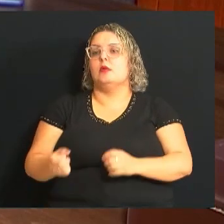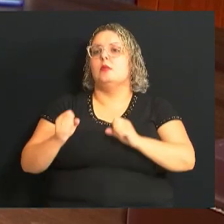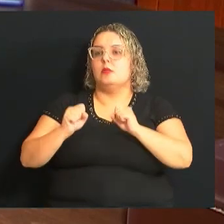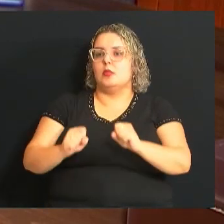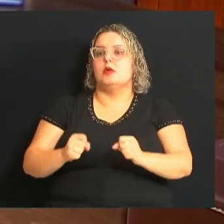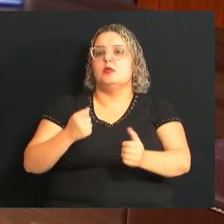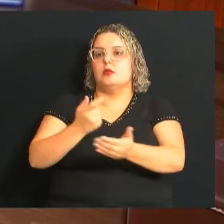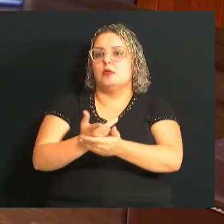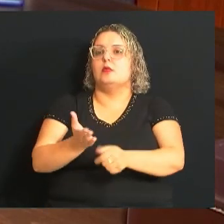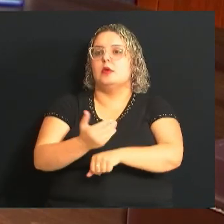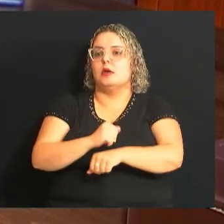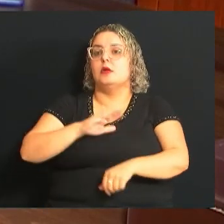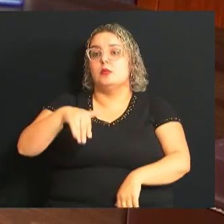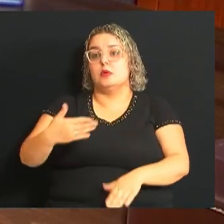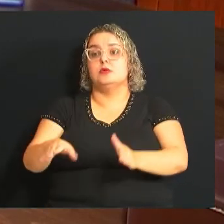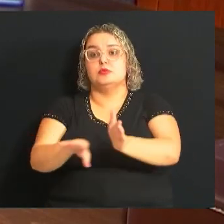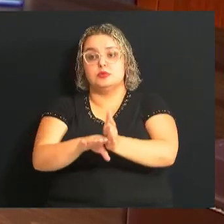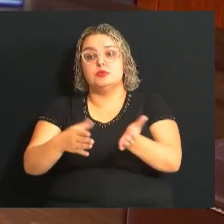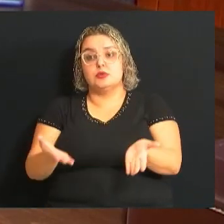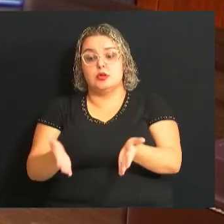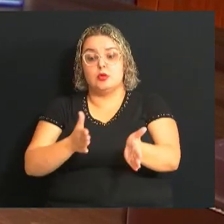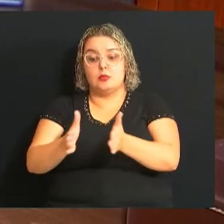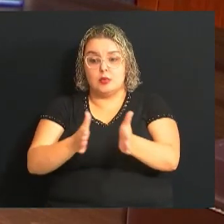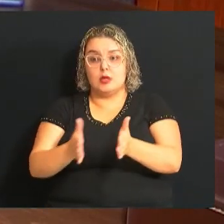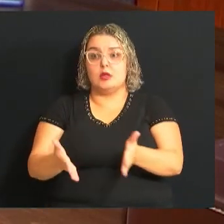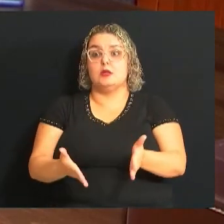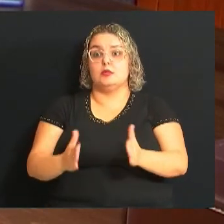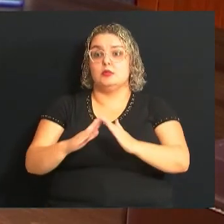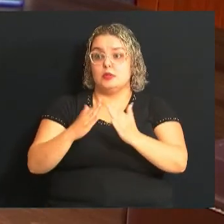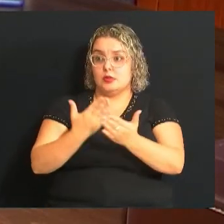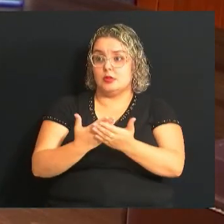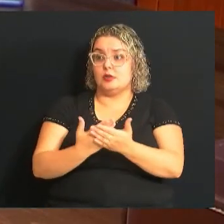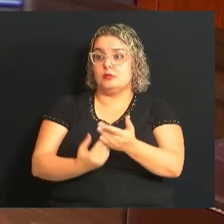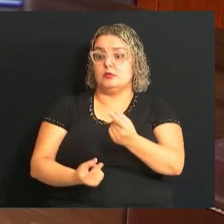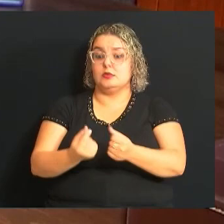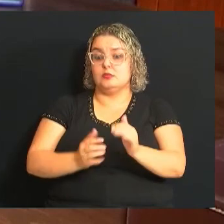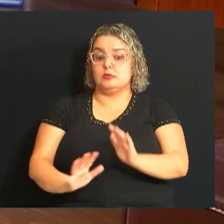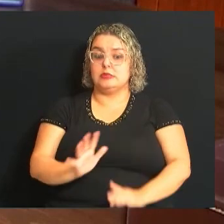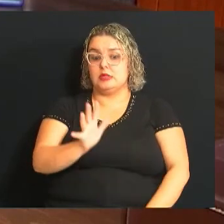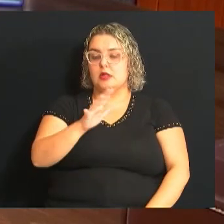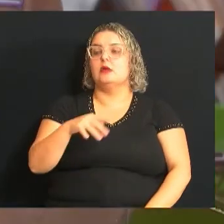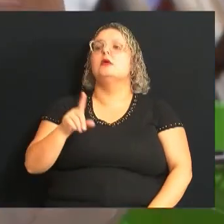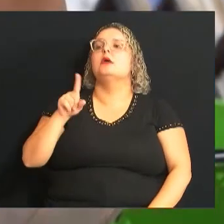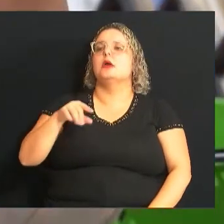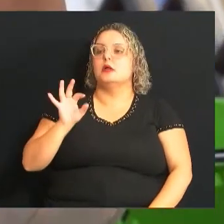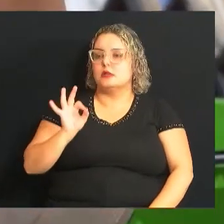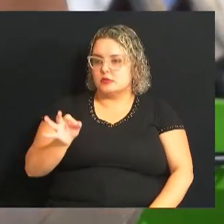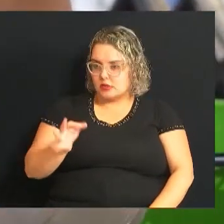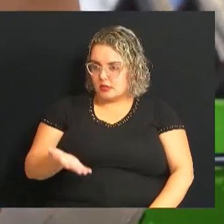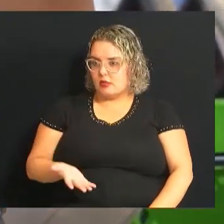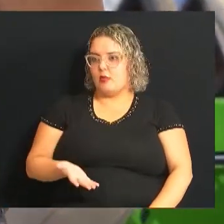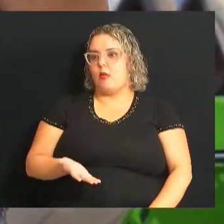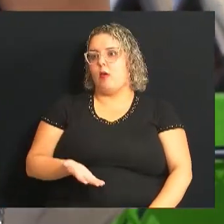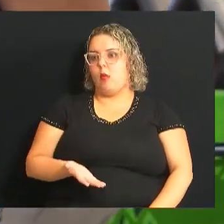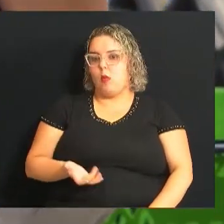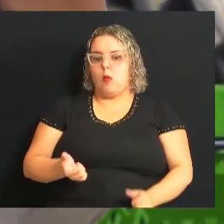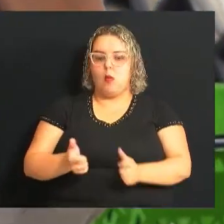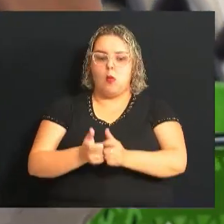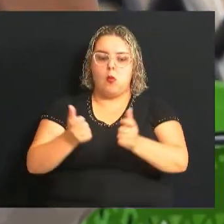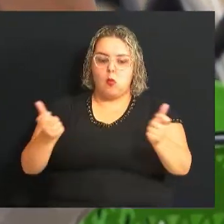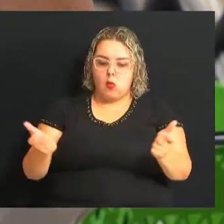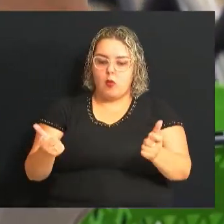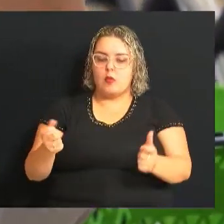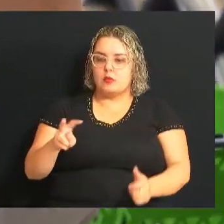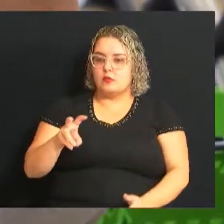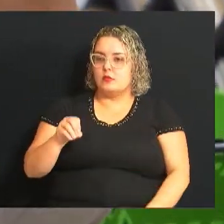né? Porque quando chega o período, realmente os preços às vezes vão para as alturas. Exato, e o maior volume